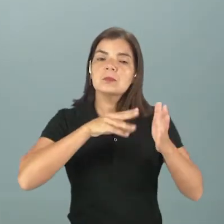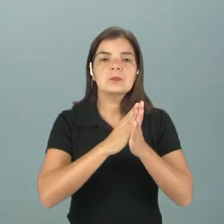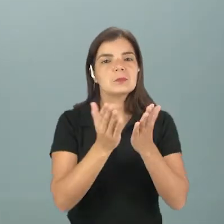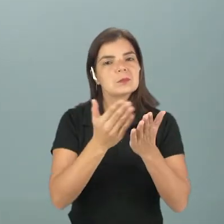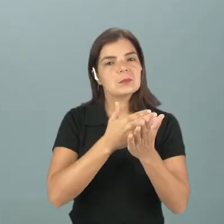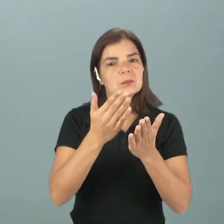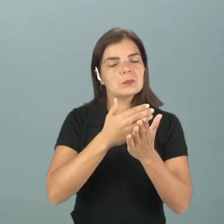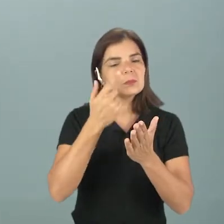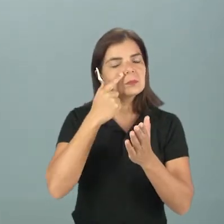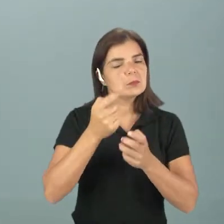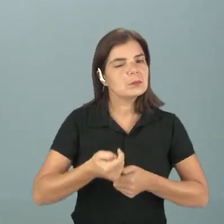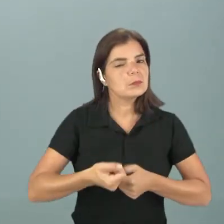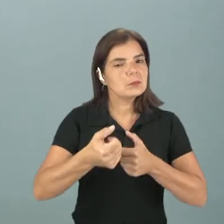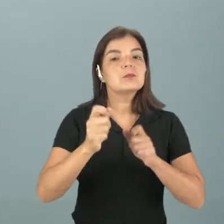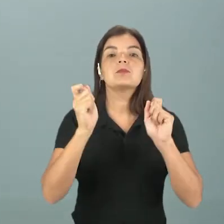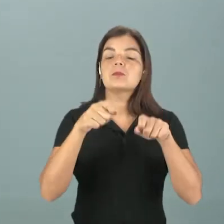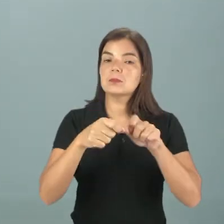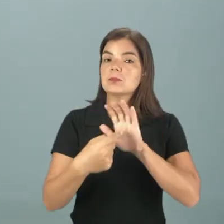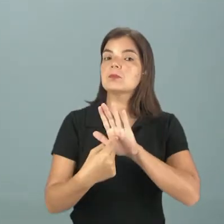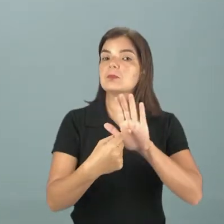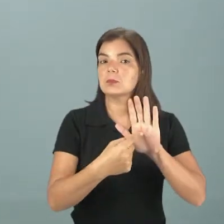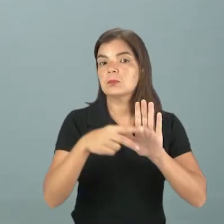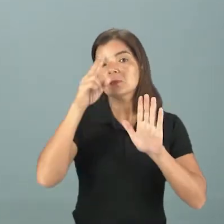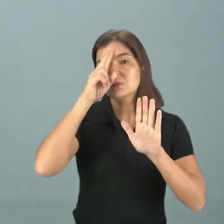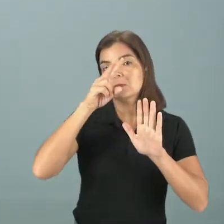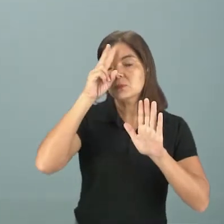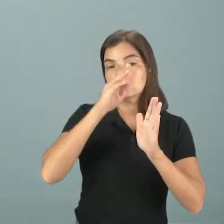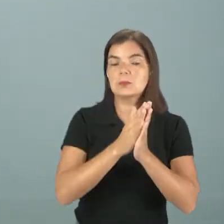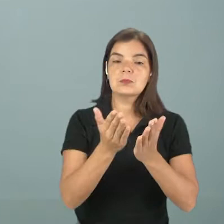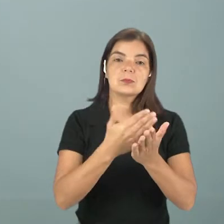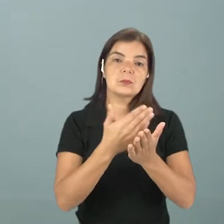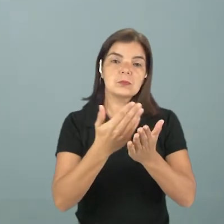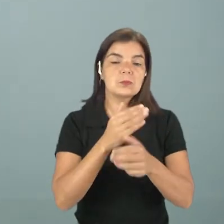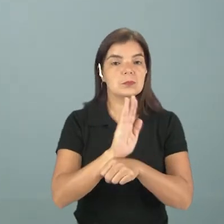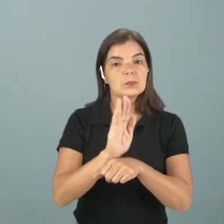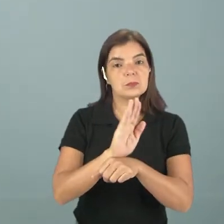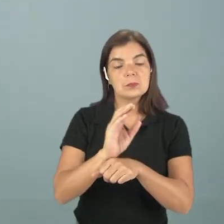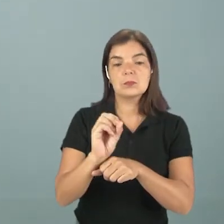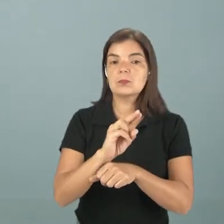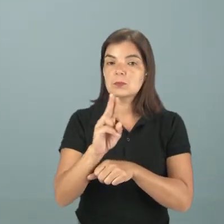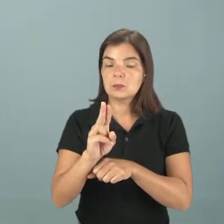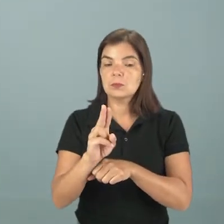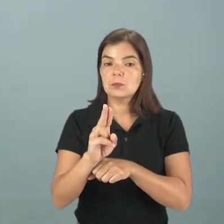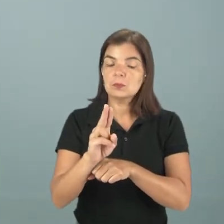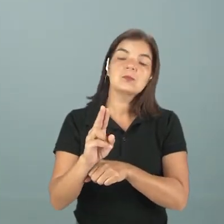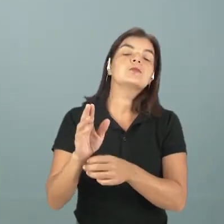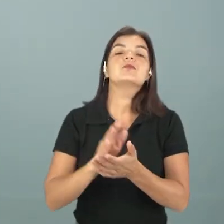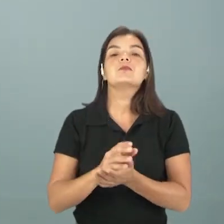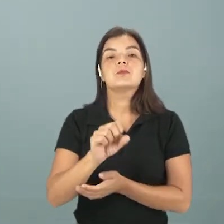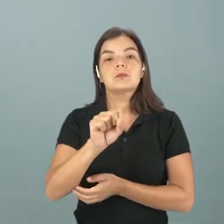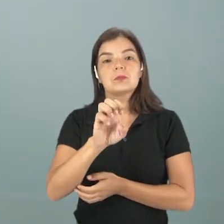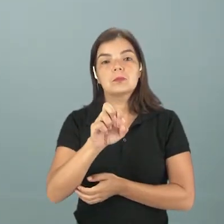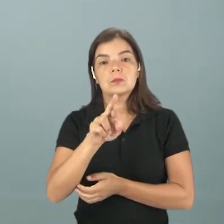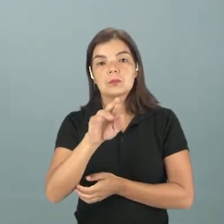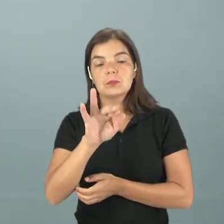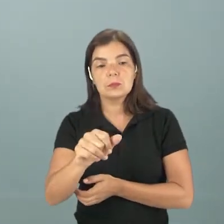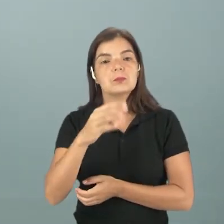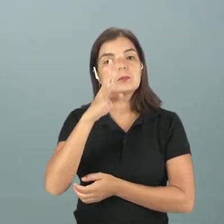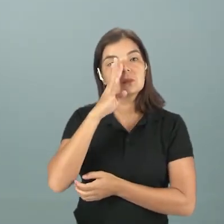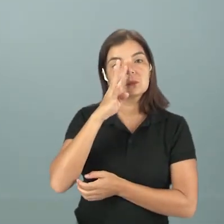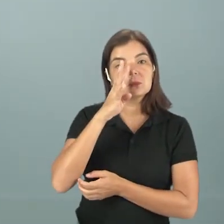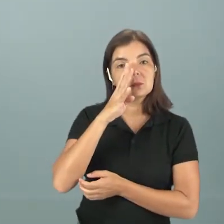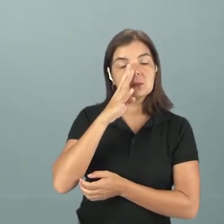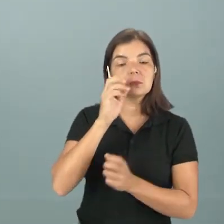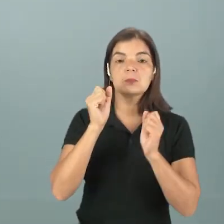pode dar alguma dica de o que pode revelar da história desse livro, desse filme ou dessa série. Tá? Então, quem já leu ou já assistiu, você